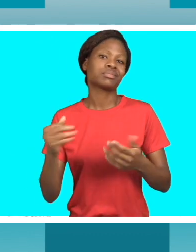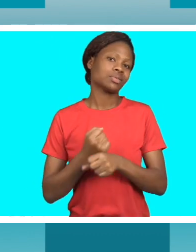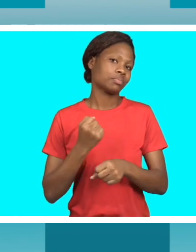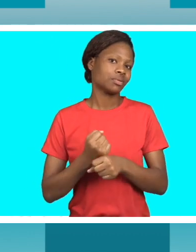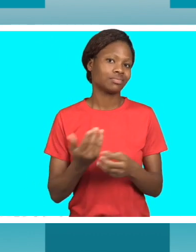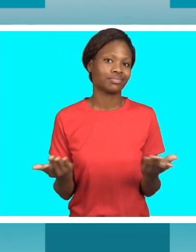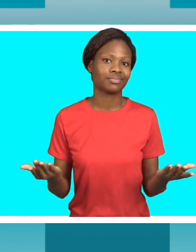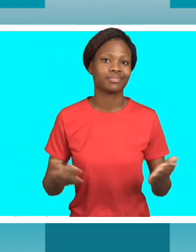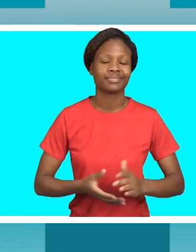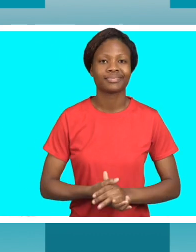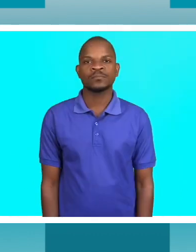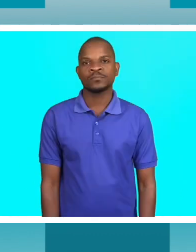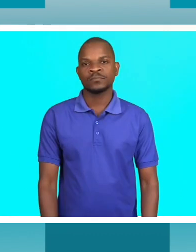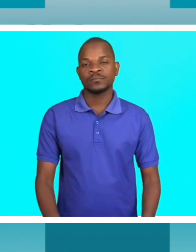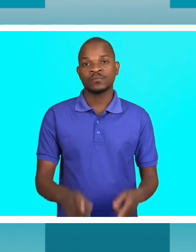qualidades.